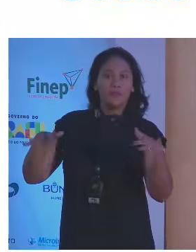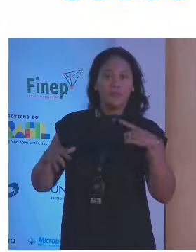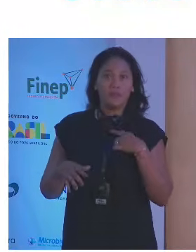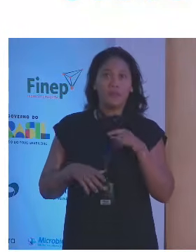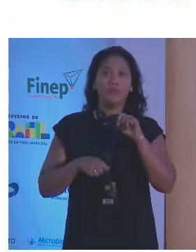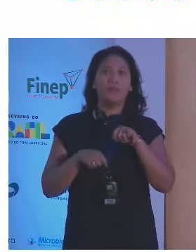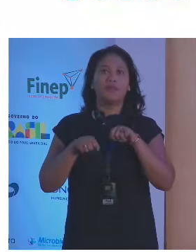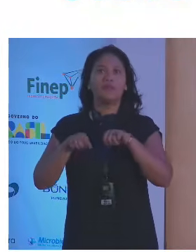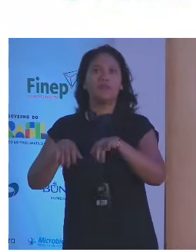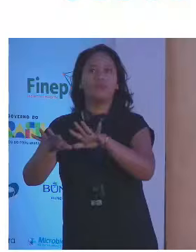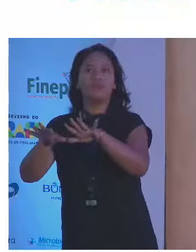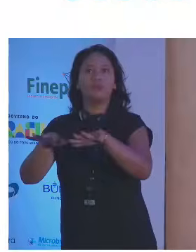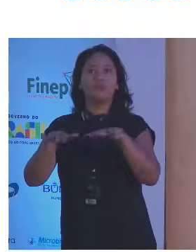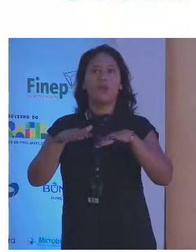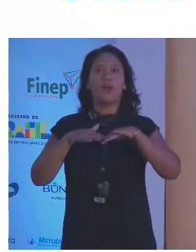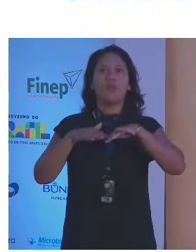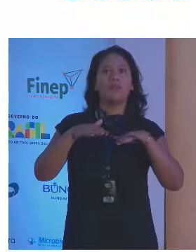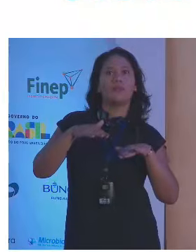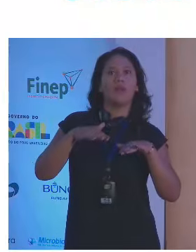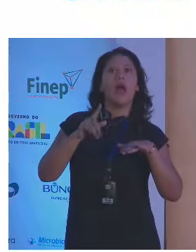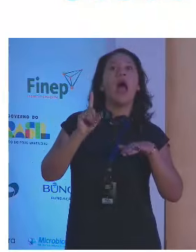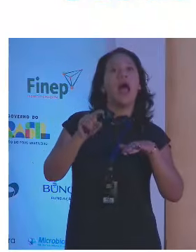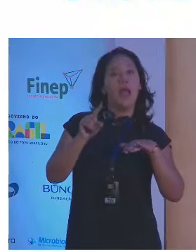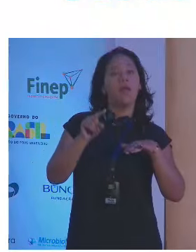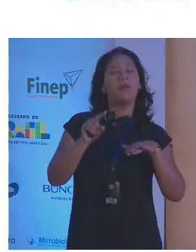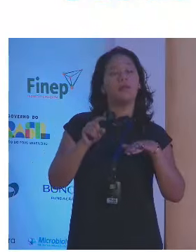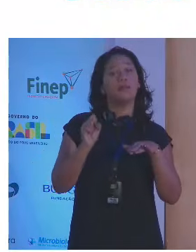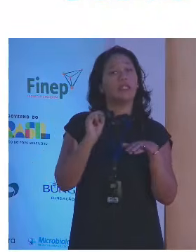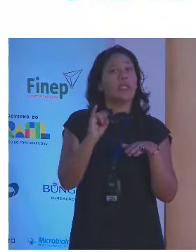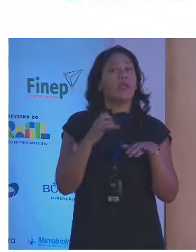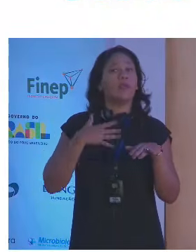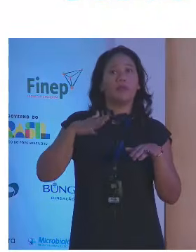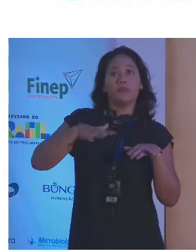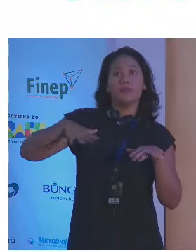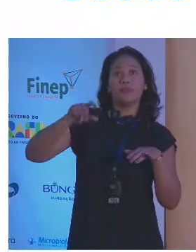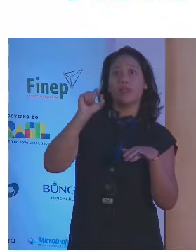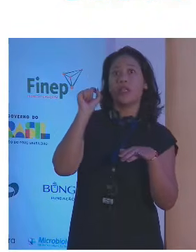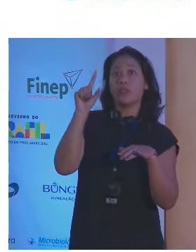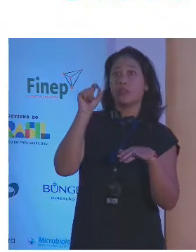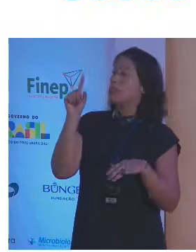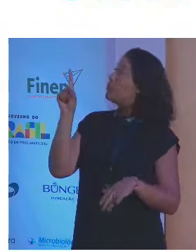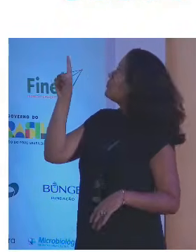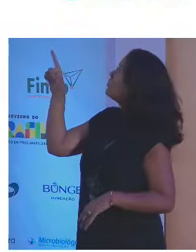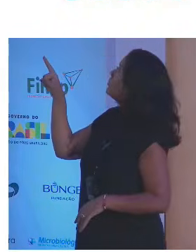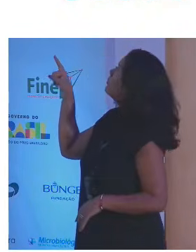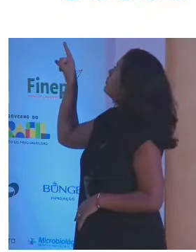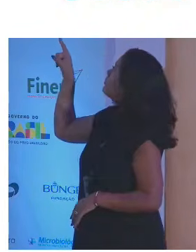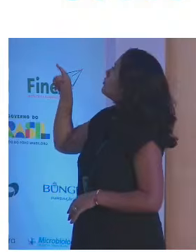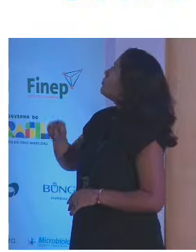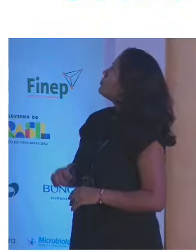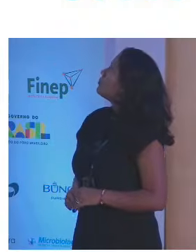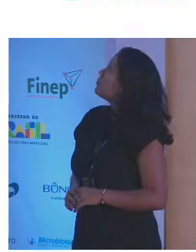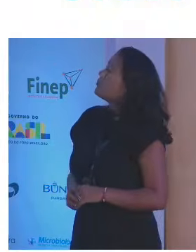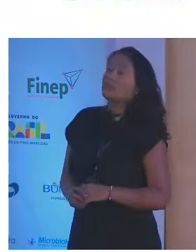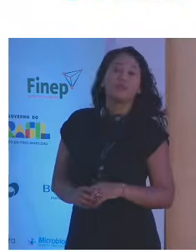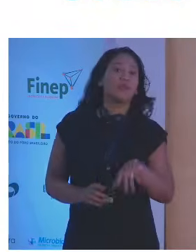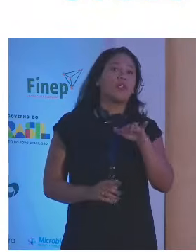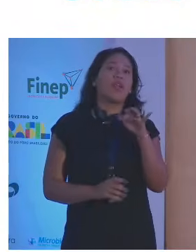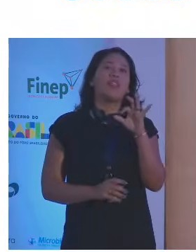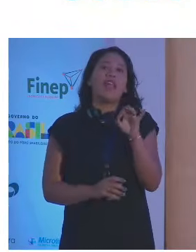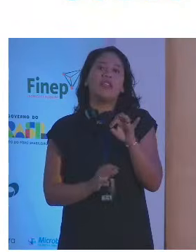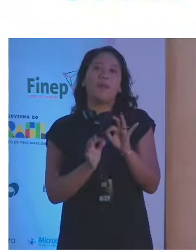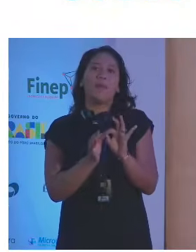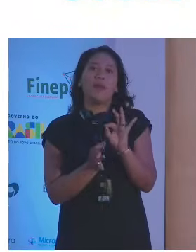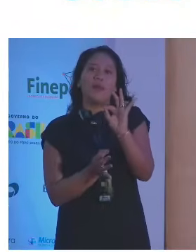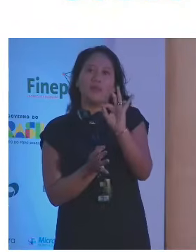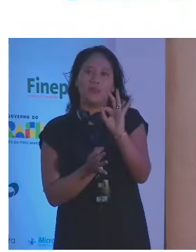ela é uma região bastante baixa, essa região da Foz do Amazonas. Então, se a gente pegar essas áreas azuis, aí, que são abaixo de 10 metros acima do nível do